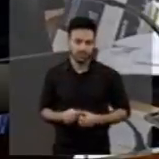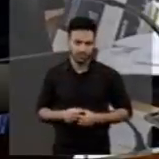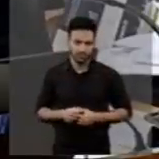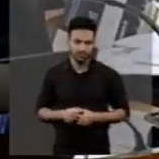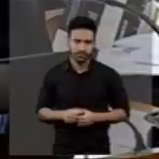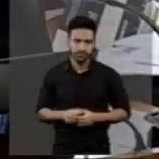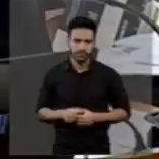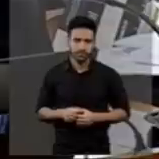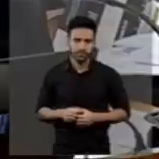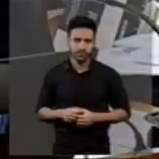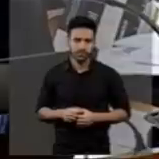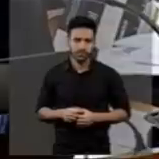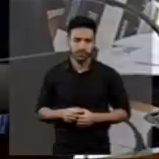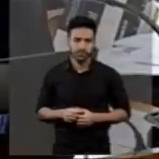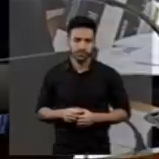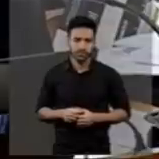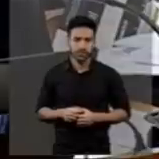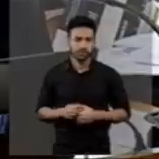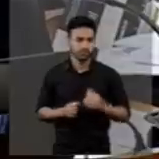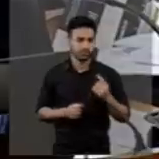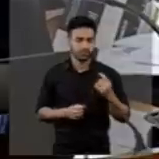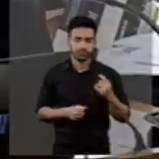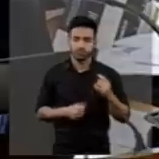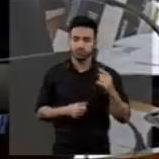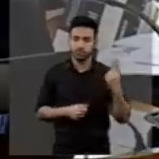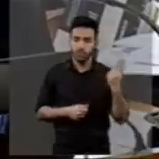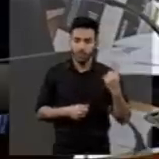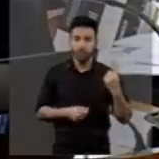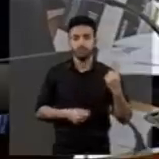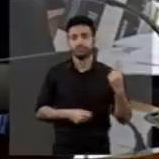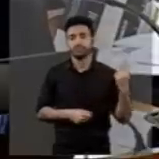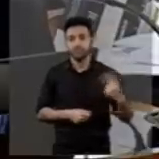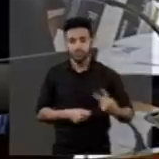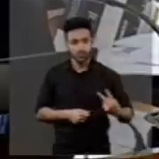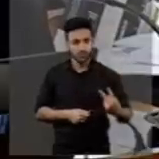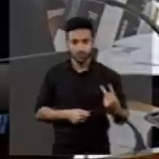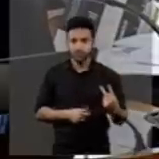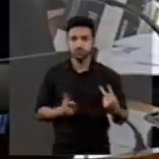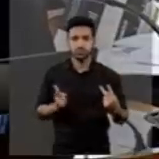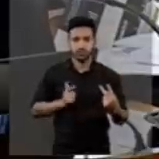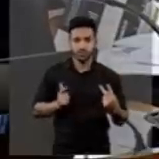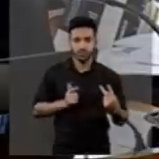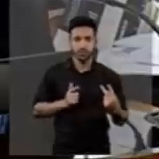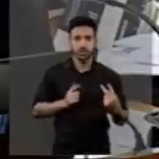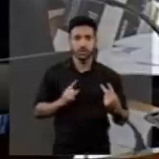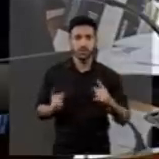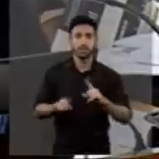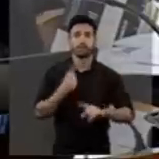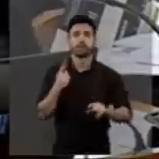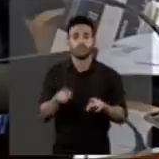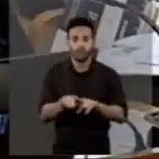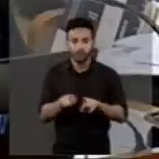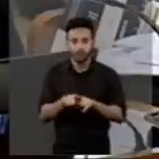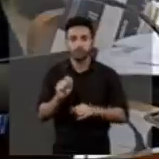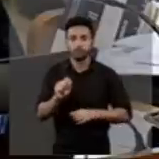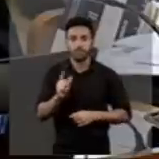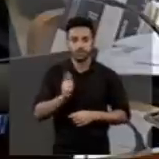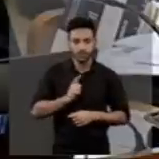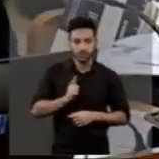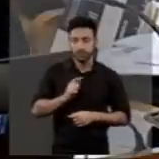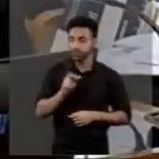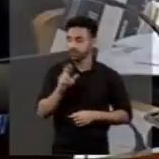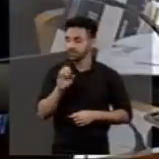momentos sucessivos. Primeiro, a necessidade da Receita, pelo